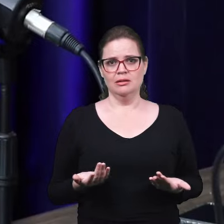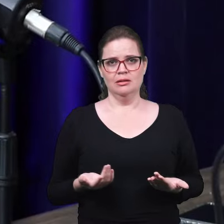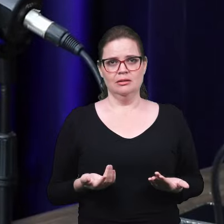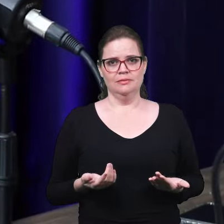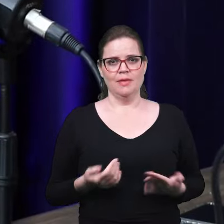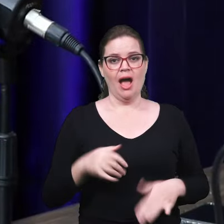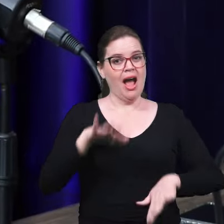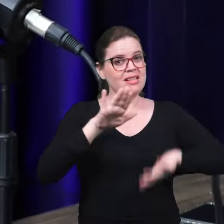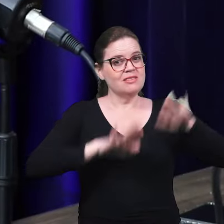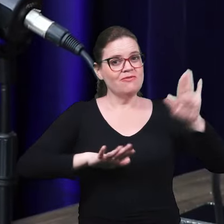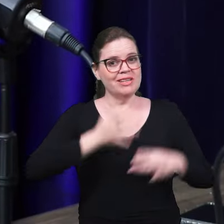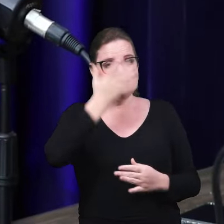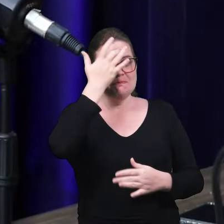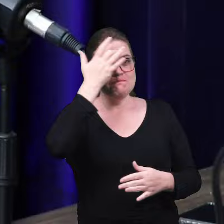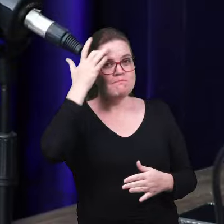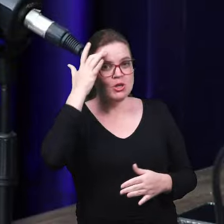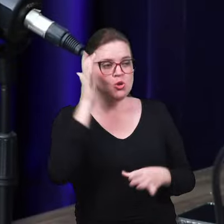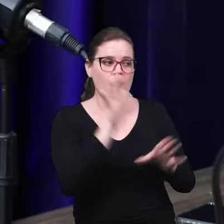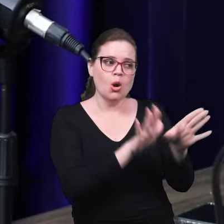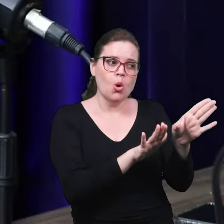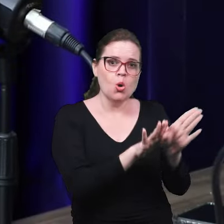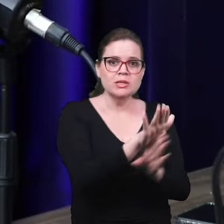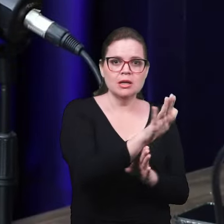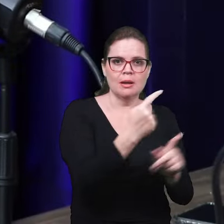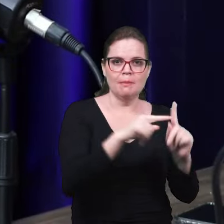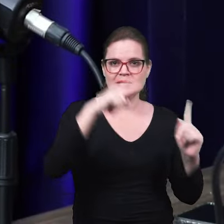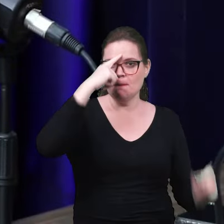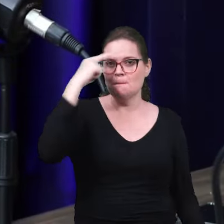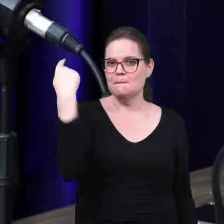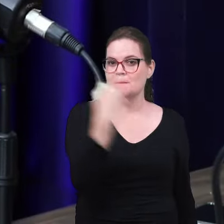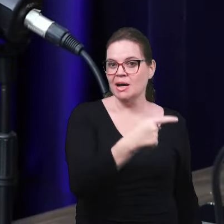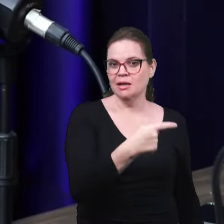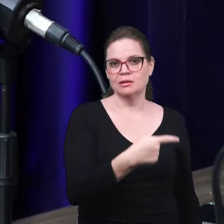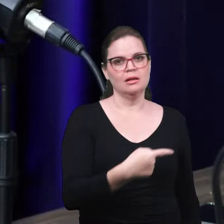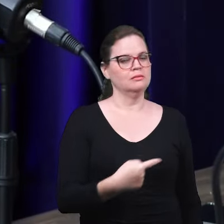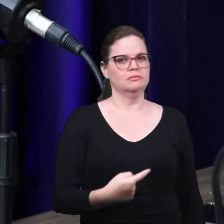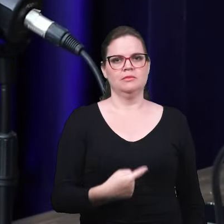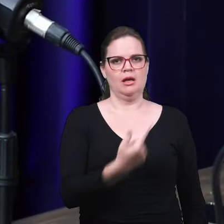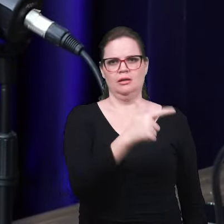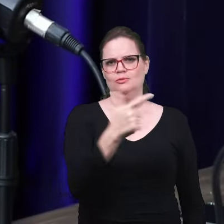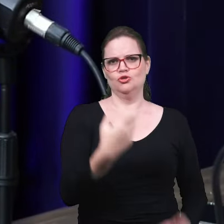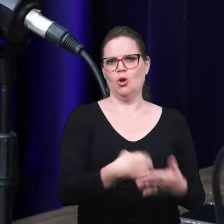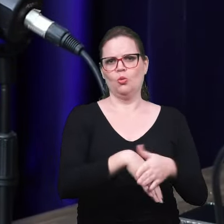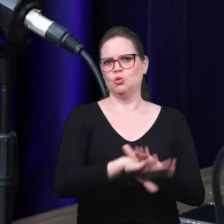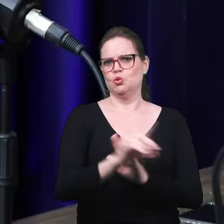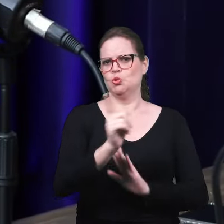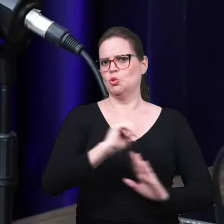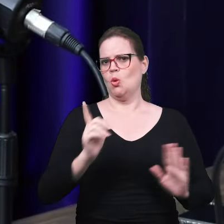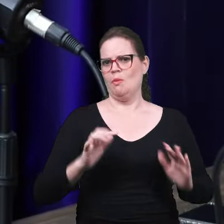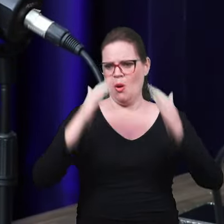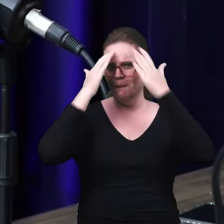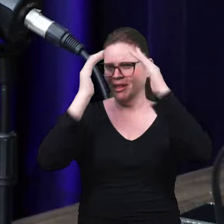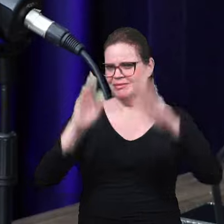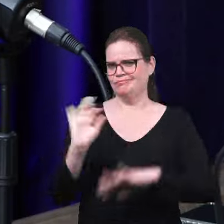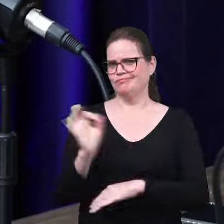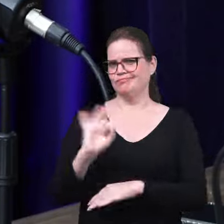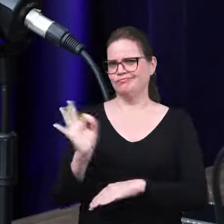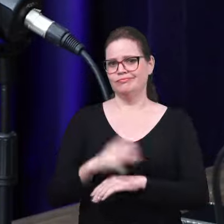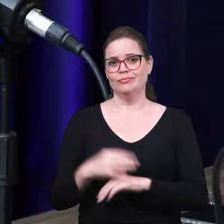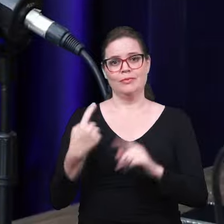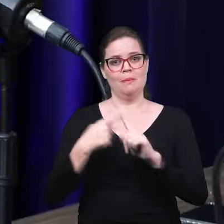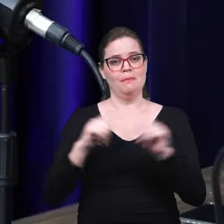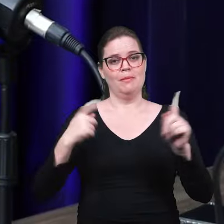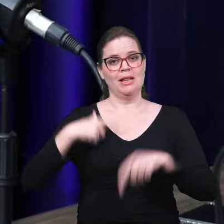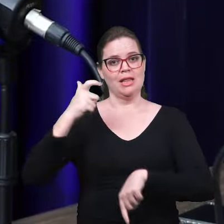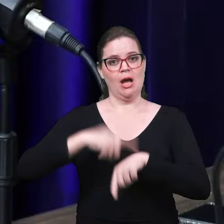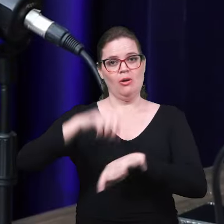ouvir um conselho dos seus sábios, mas quando Deus envia Moisés, Deus envia